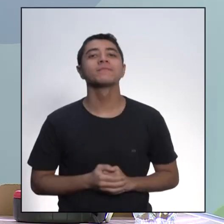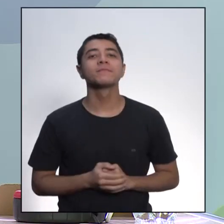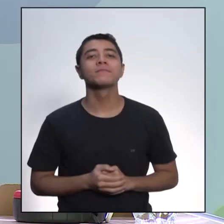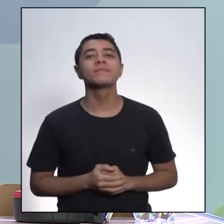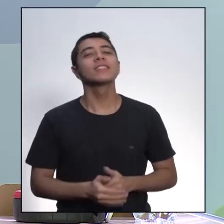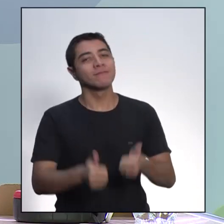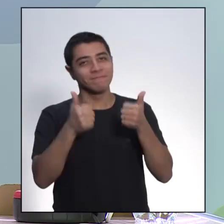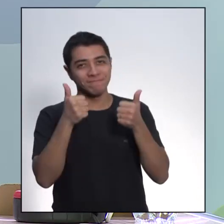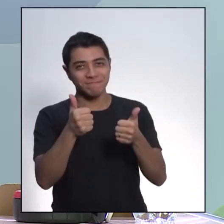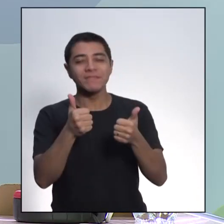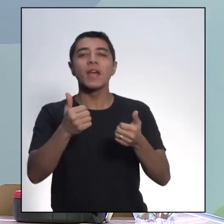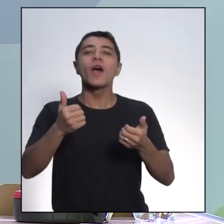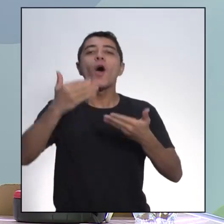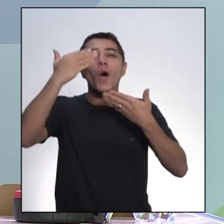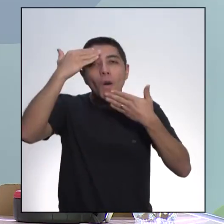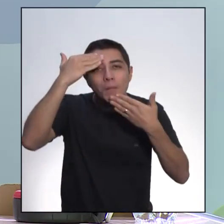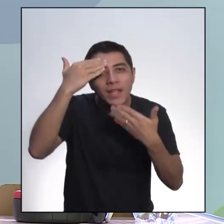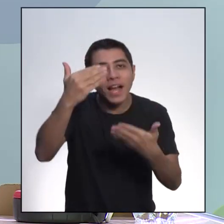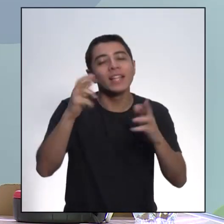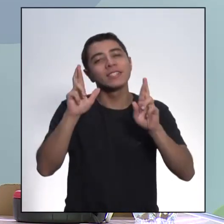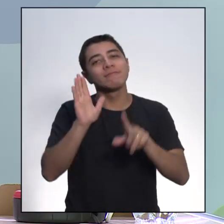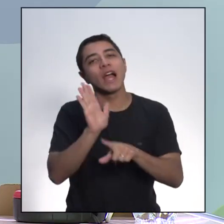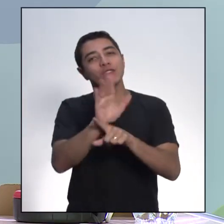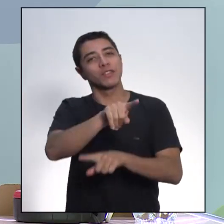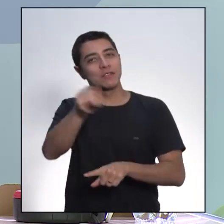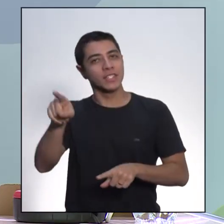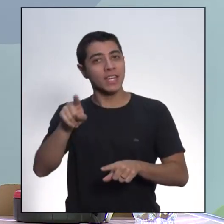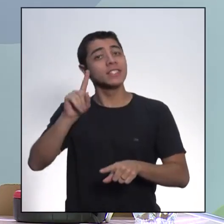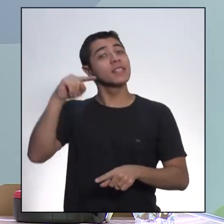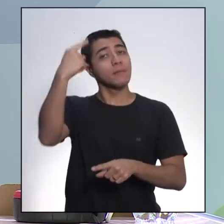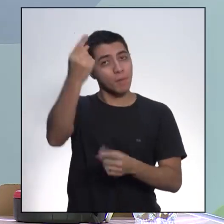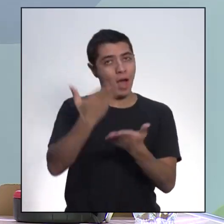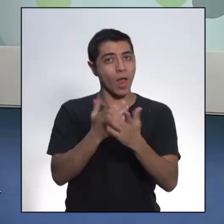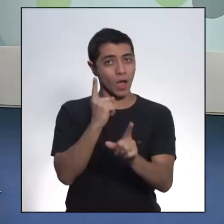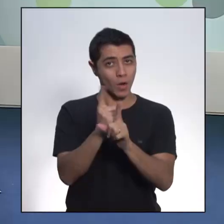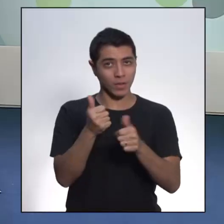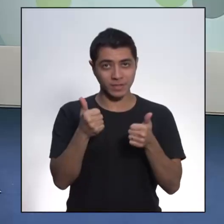espero ter contribuído para vocês e até a próxima aula.